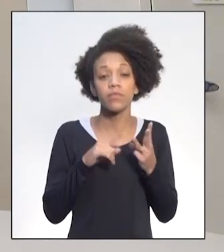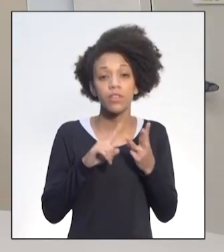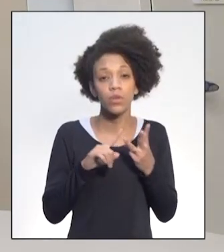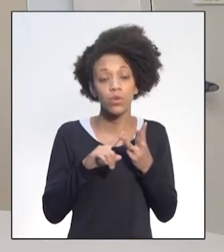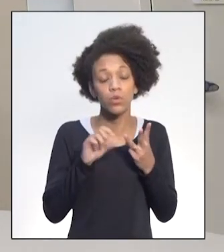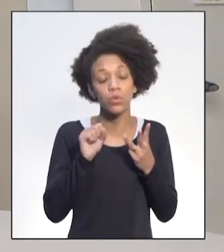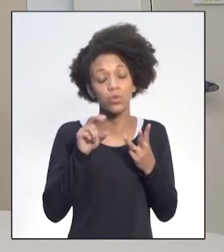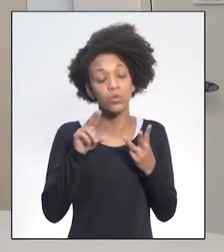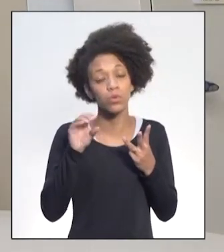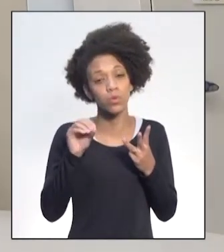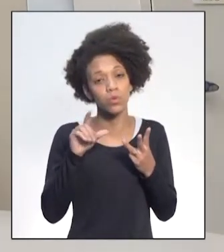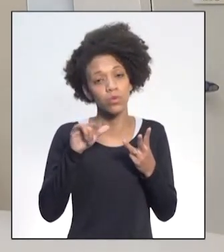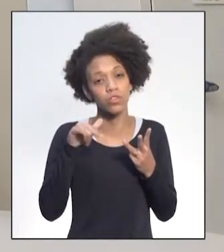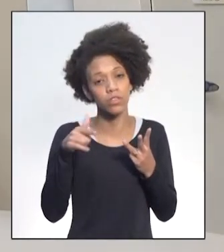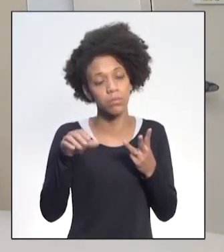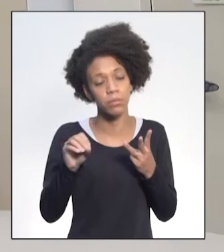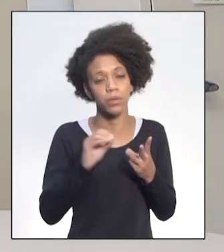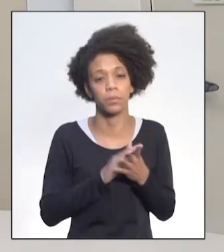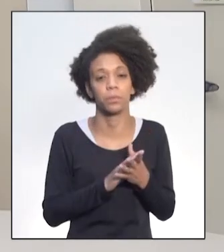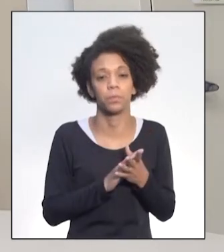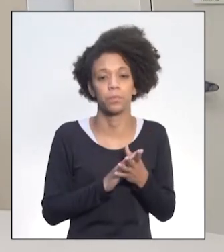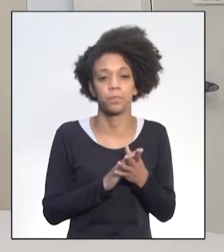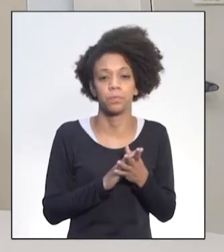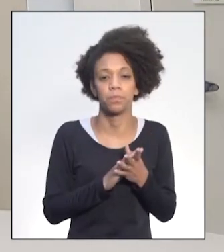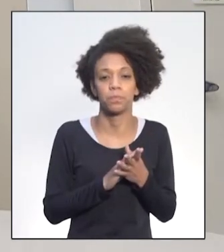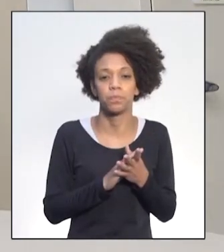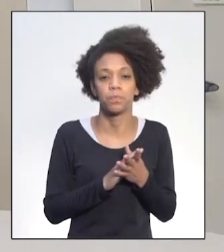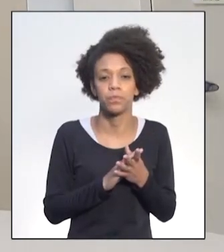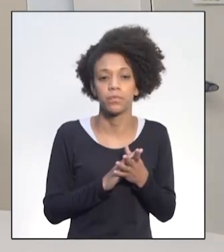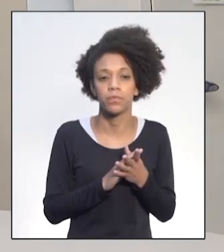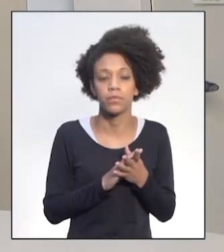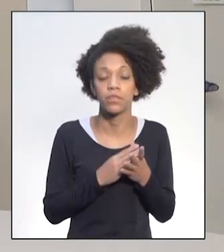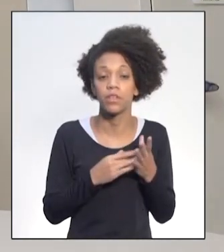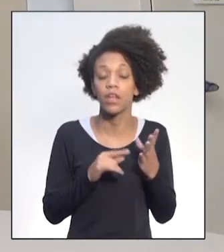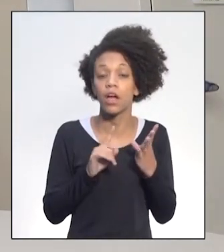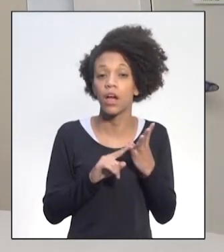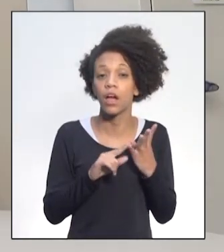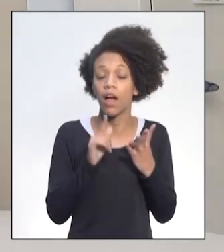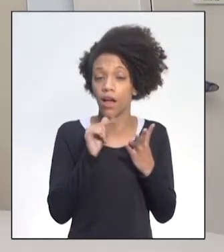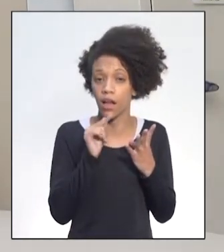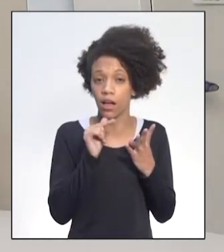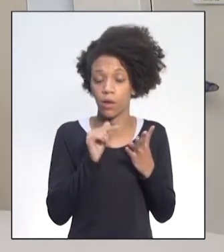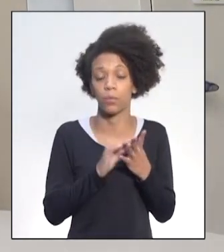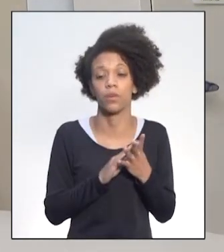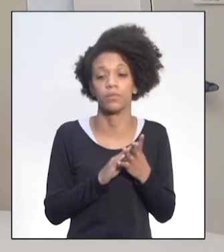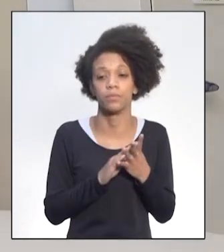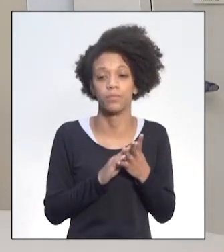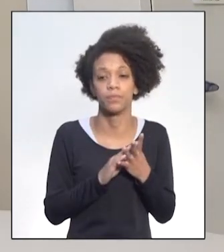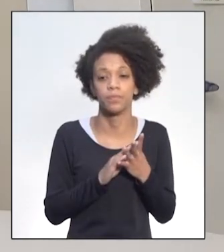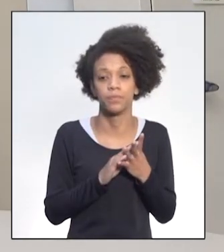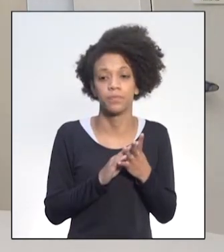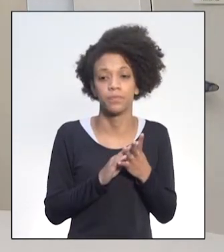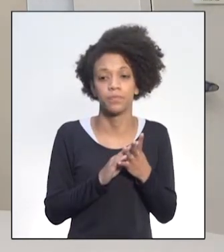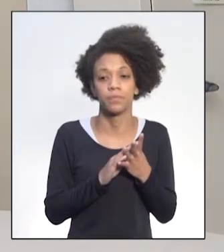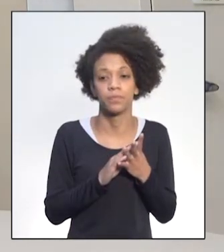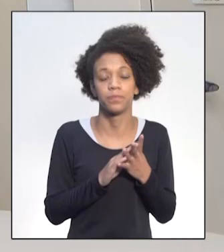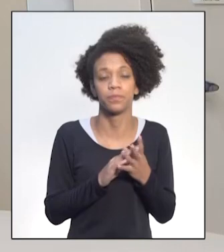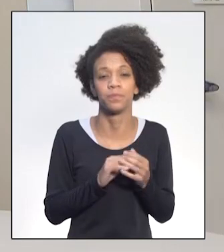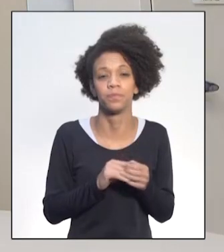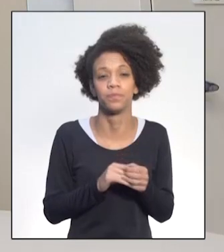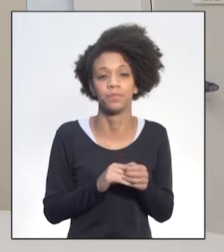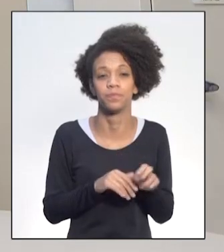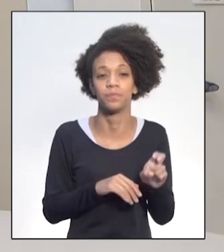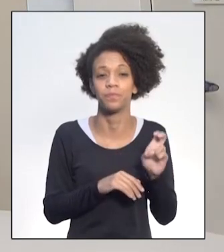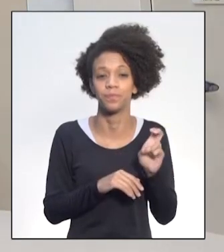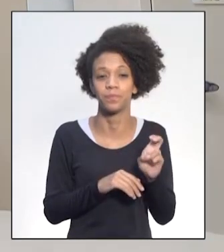terceira solução, nós temos suco de limão. Quarta solução, nós temos água. A